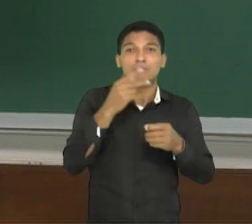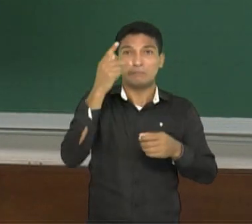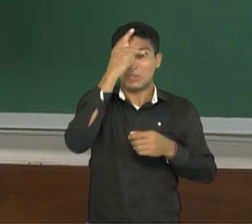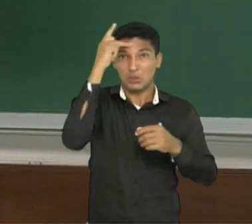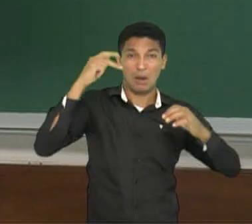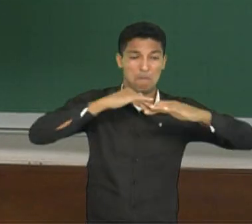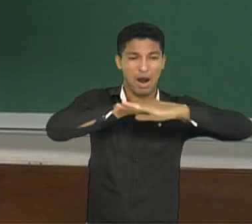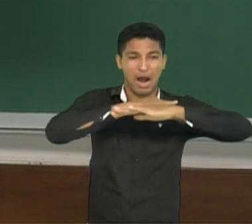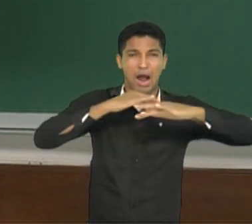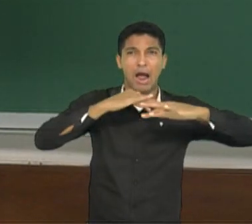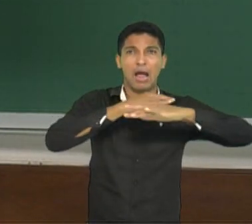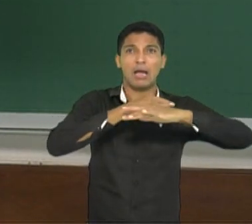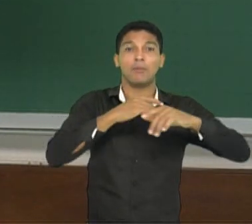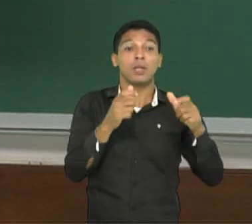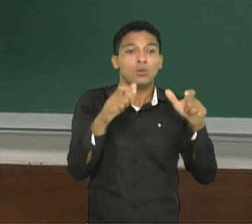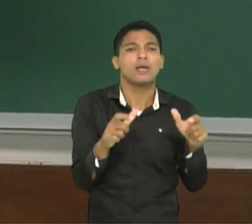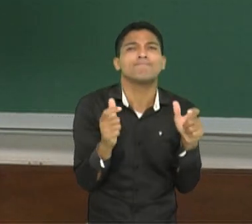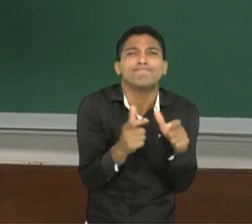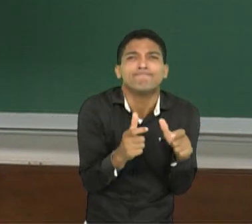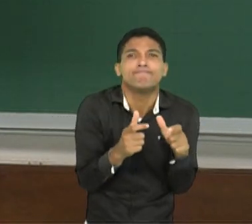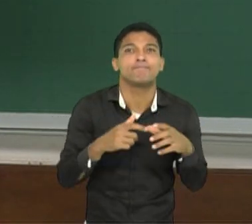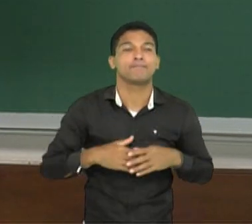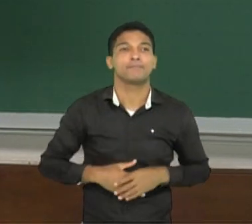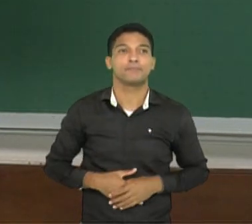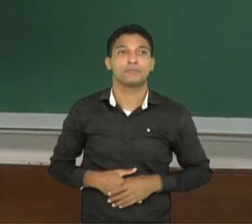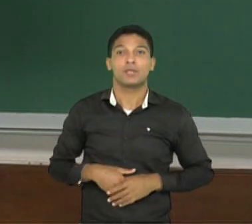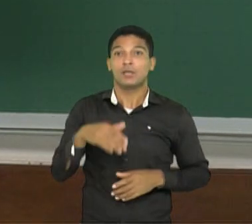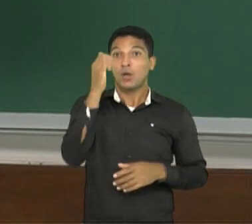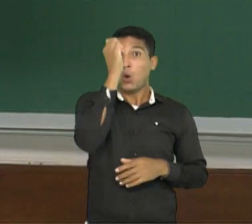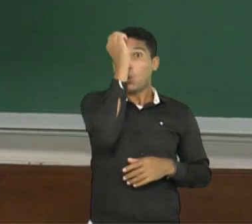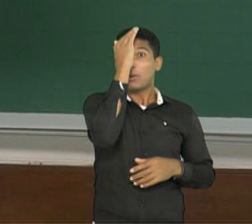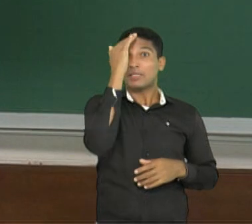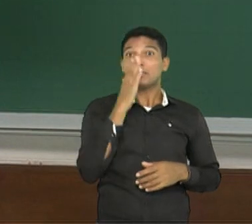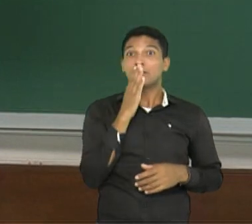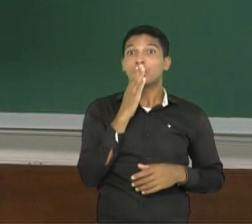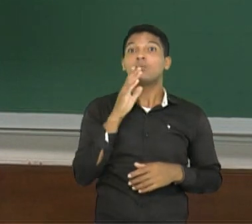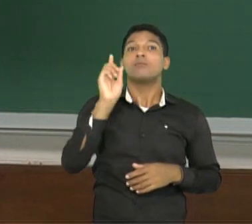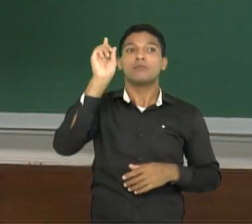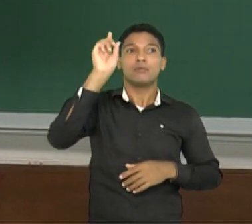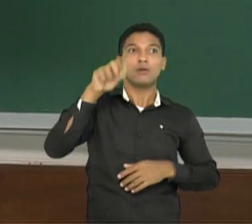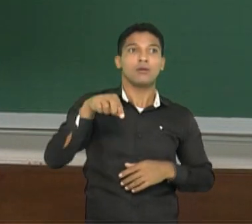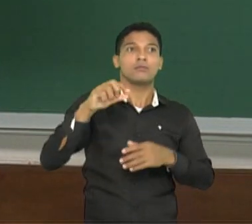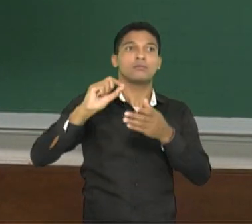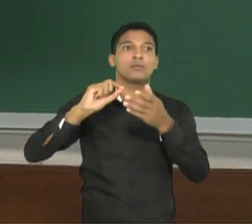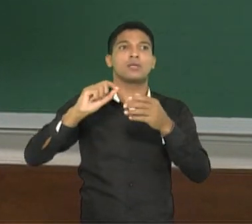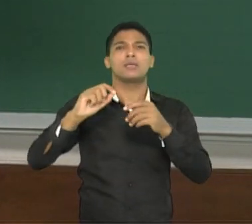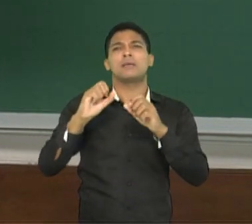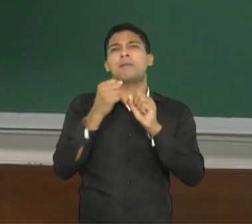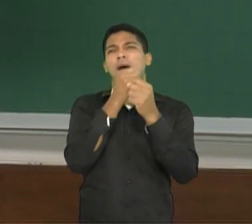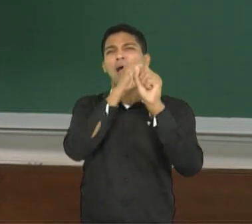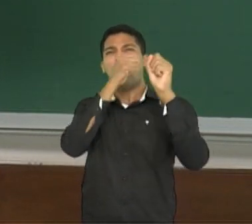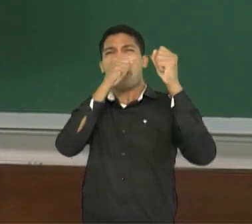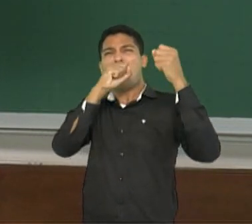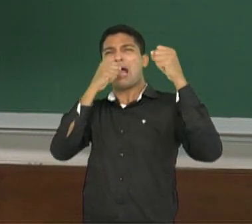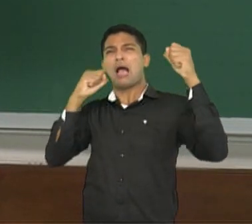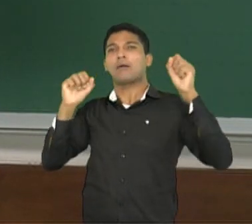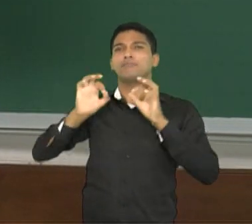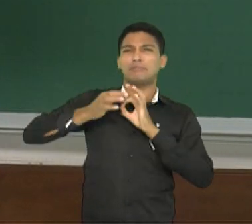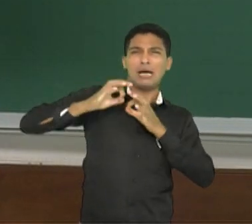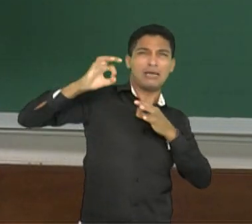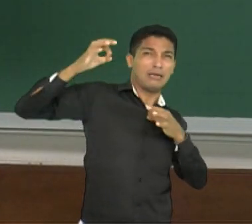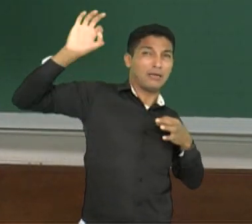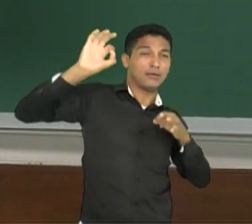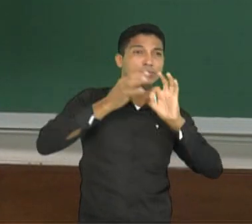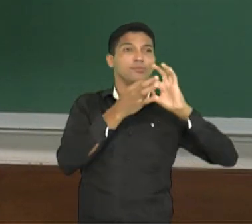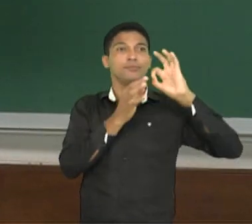gente considera baixa. Por quê? Porque o Brasil é muito extenso. Agora, se eu estudar detalhadamente cada região, eu vou ver que